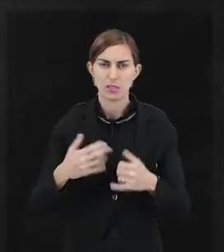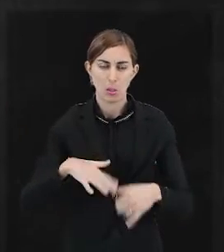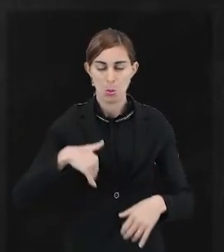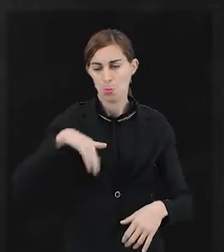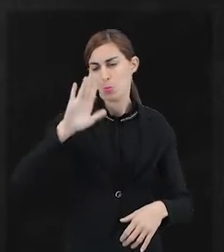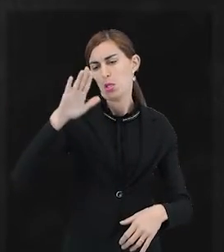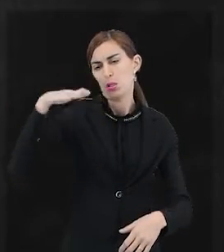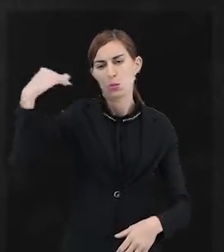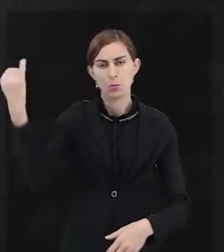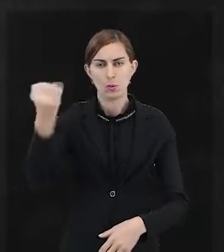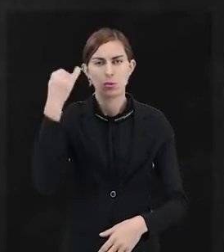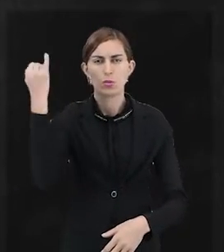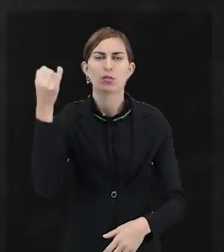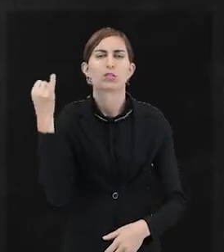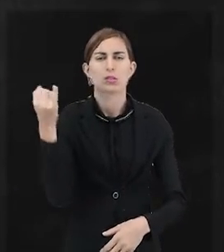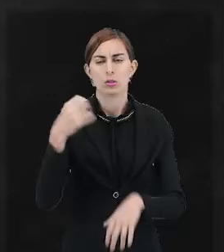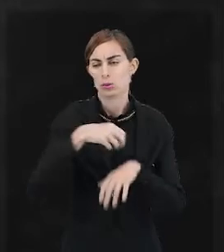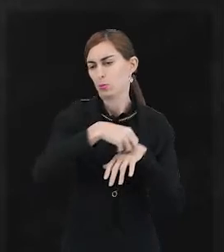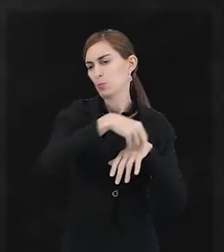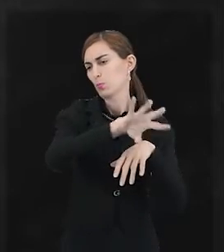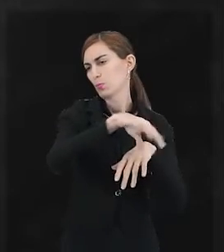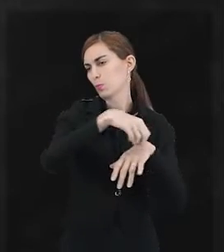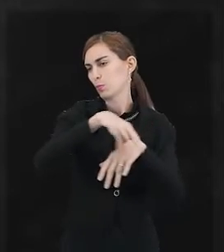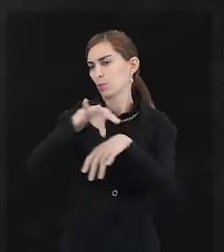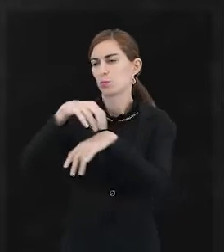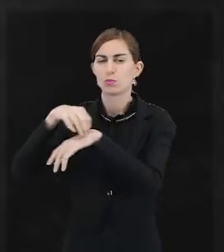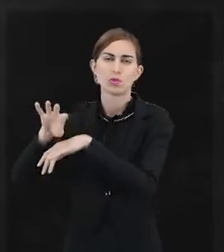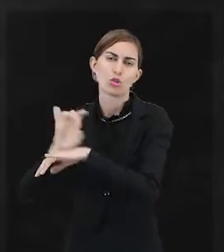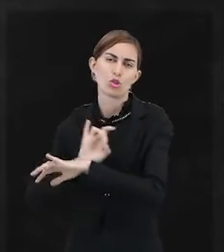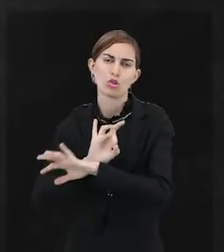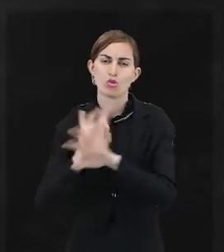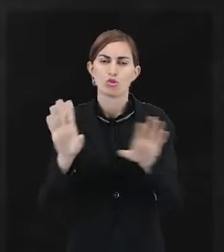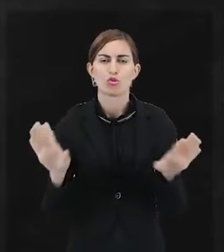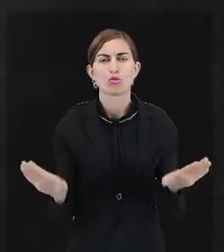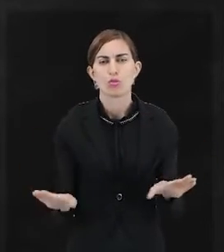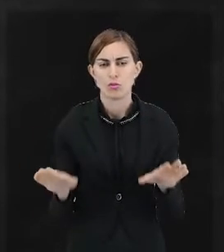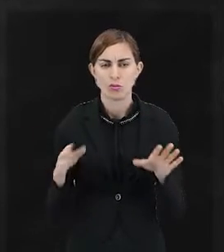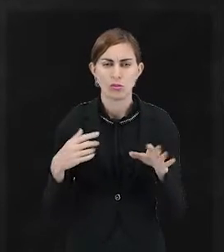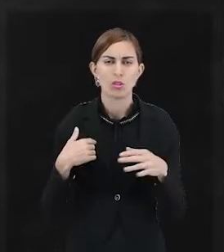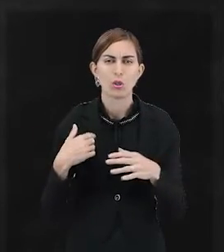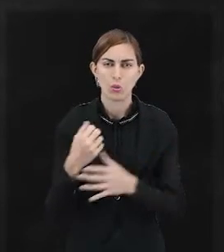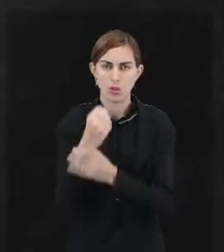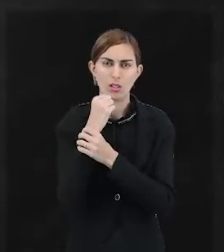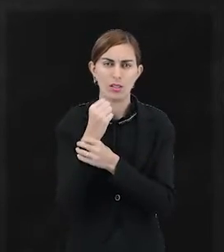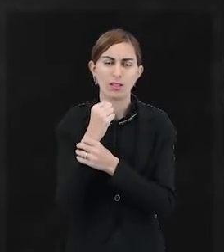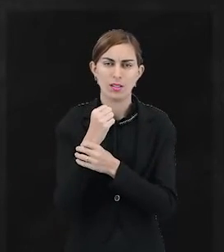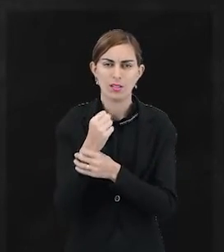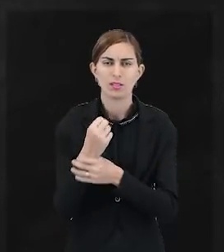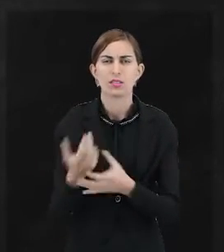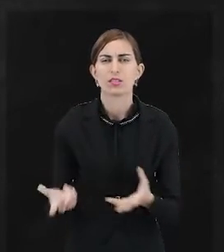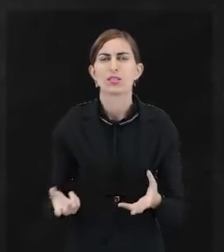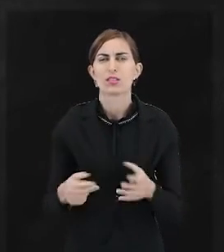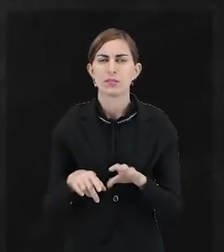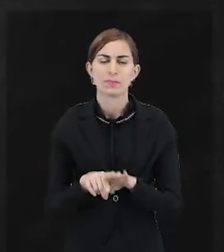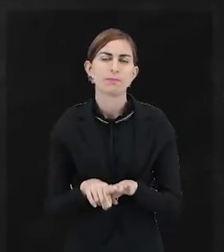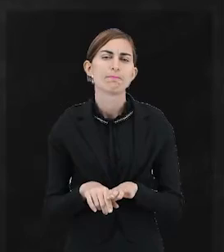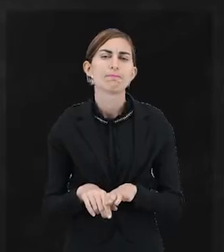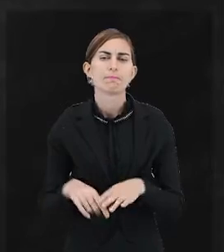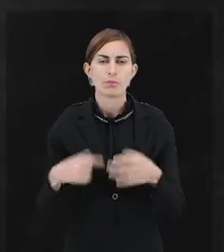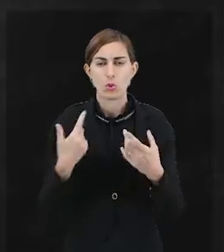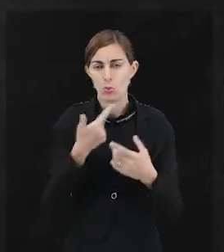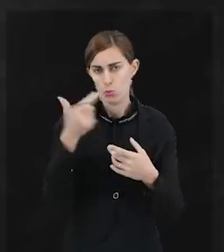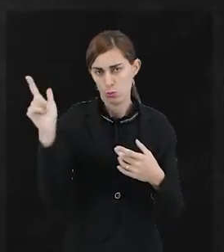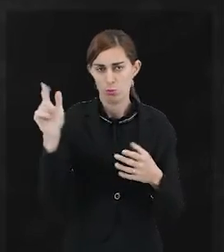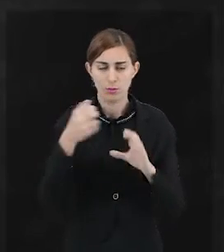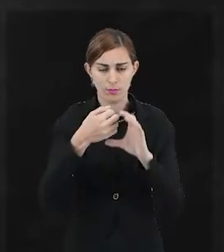mais importantes, transmitindo-as muitas vezes apenas quando as mesmas podem garantir-lhes prestígio junto aos subordinados.